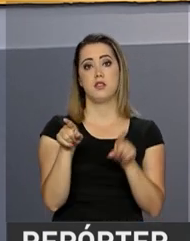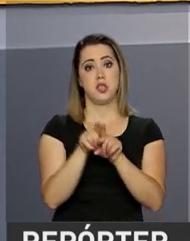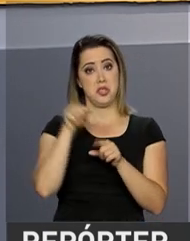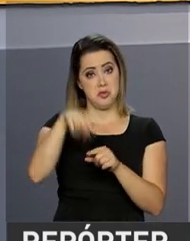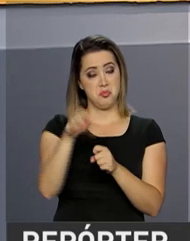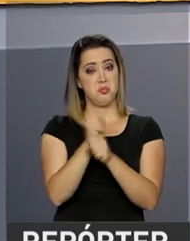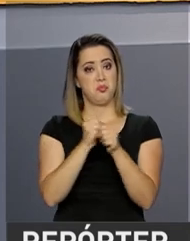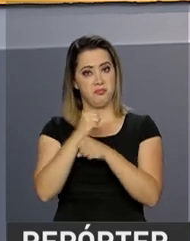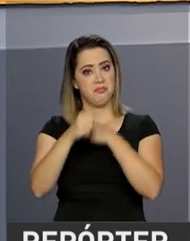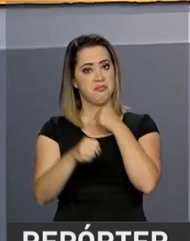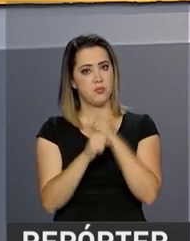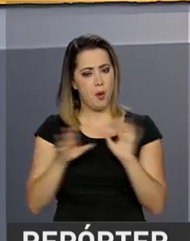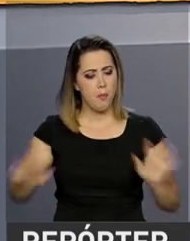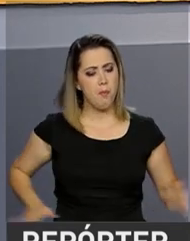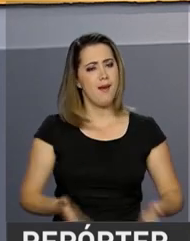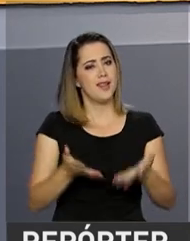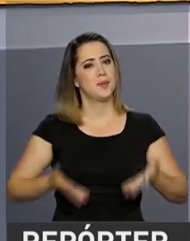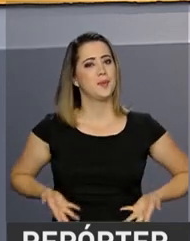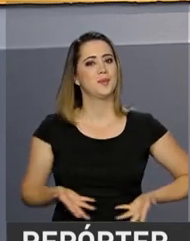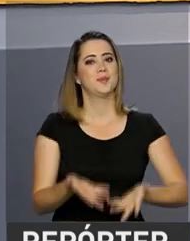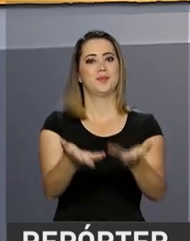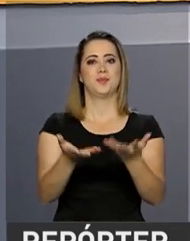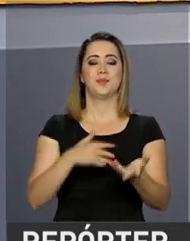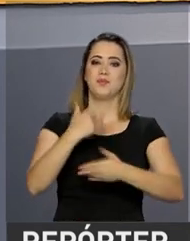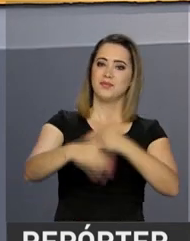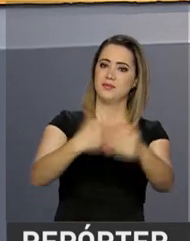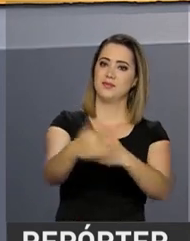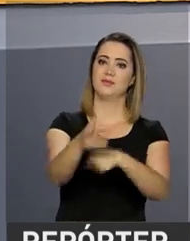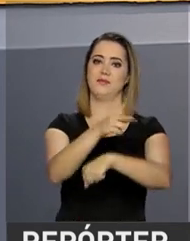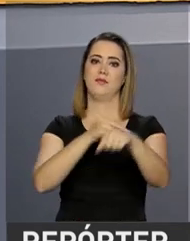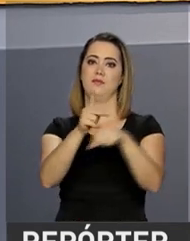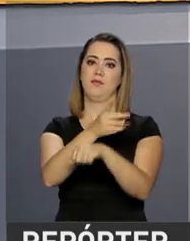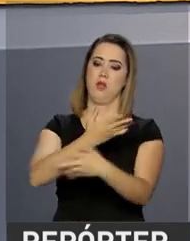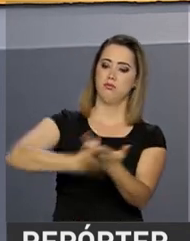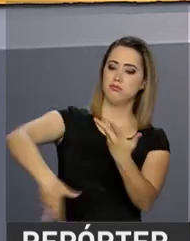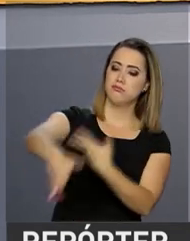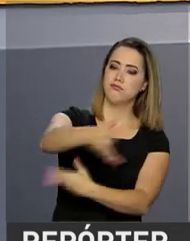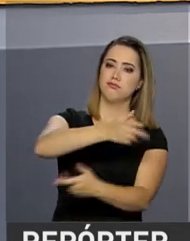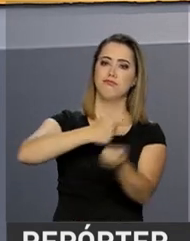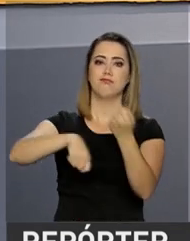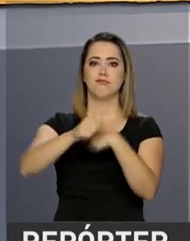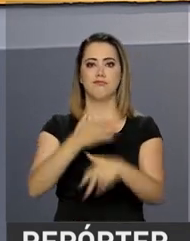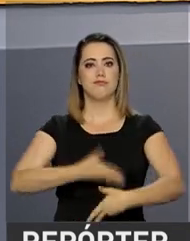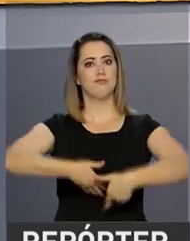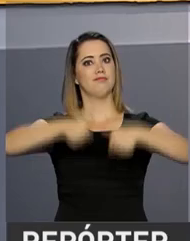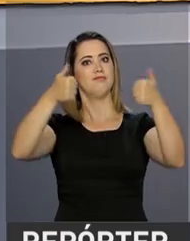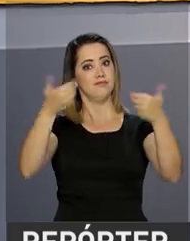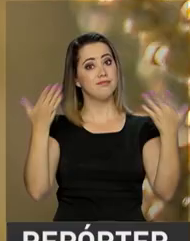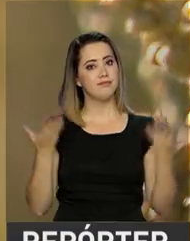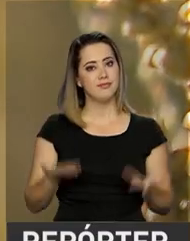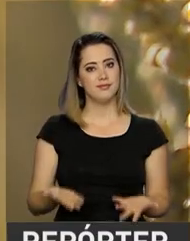promete impulsionar o crescimento do país e movimentar a economia